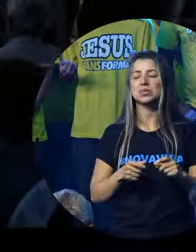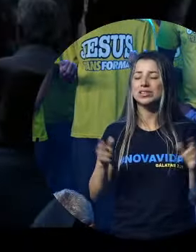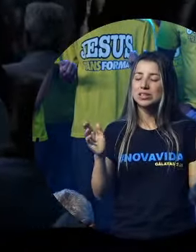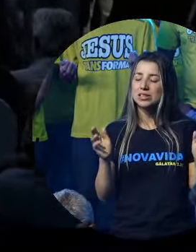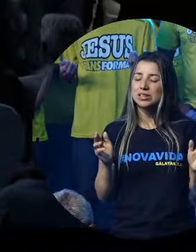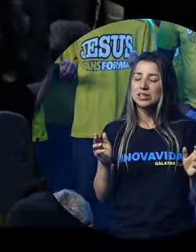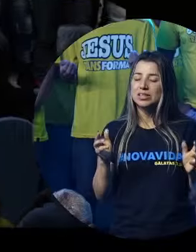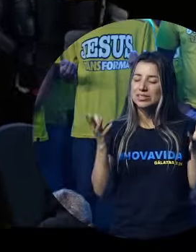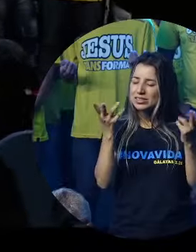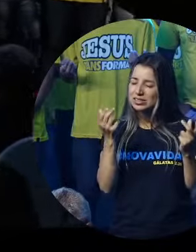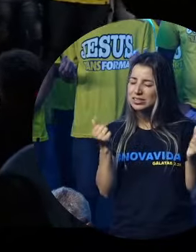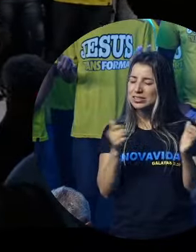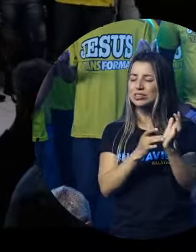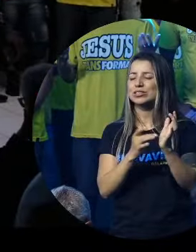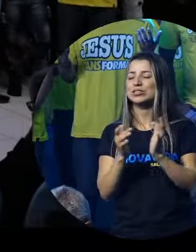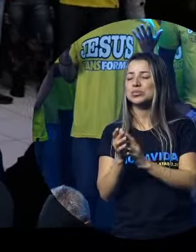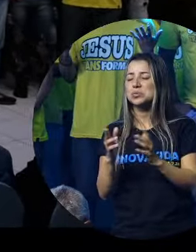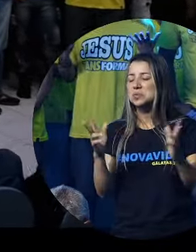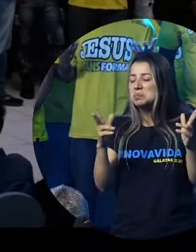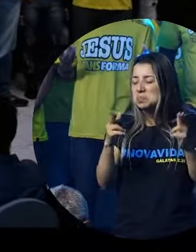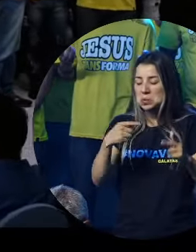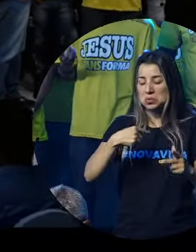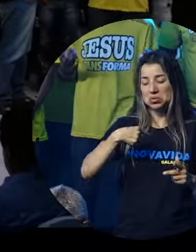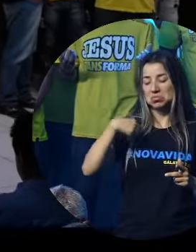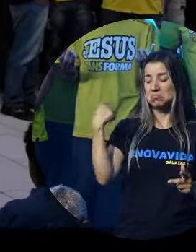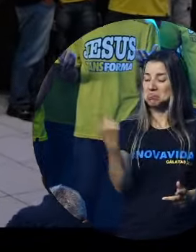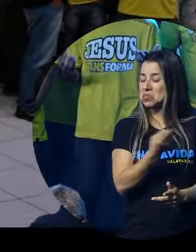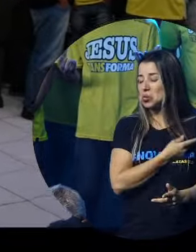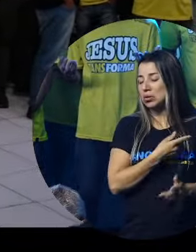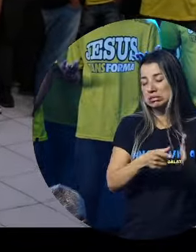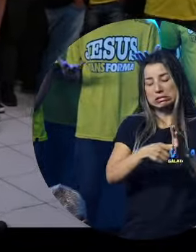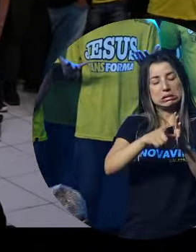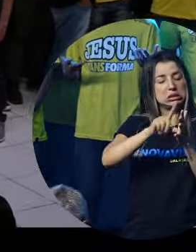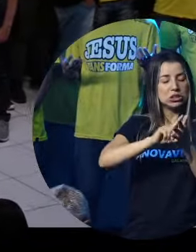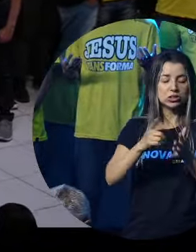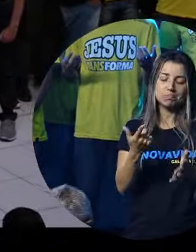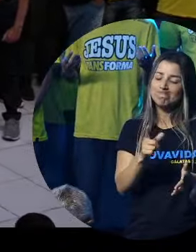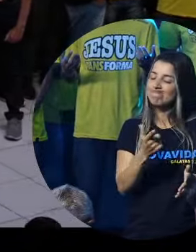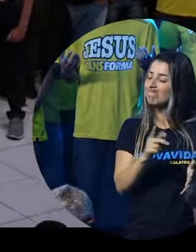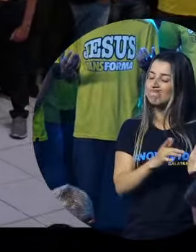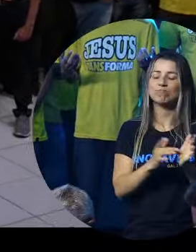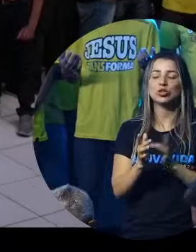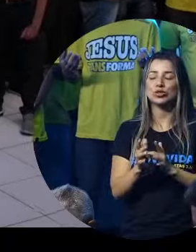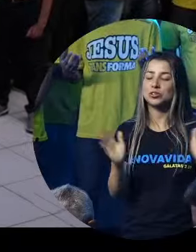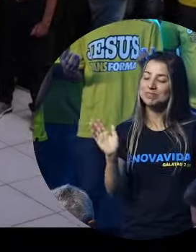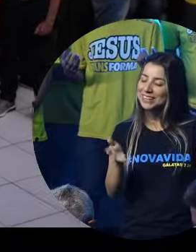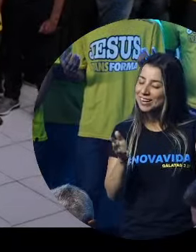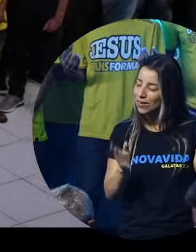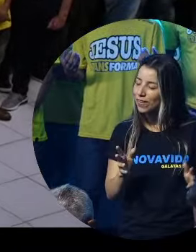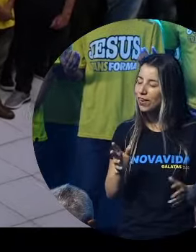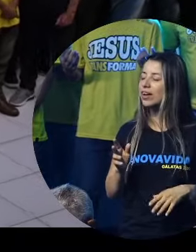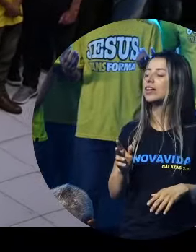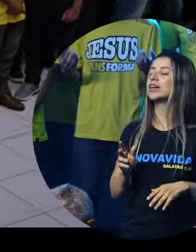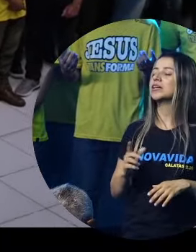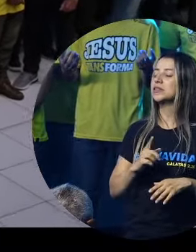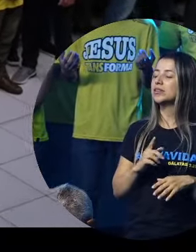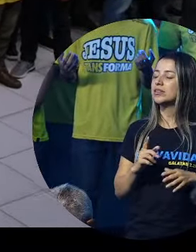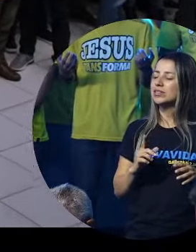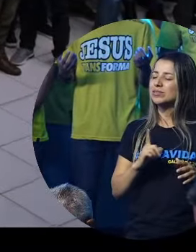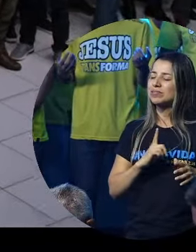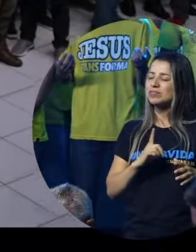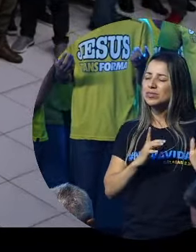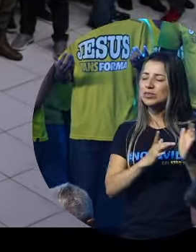Teu, nós que não tínhamos alcançado misericórdia e agora temos alcançado, que o